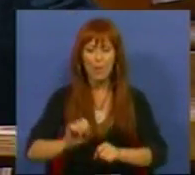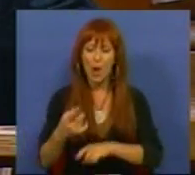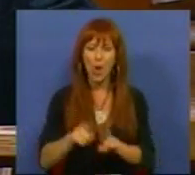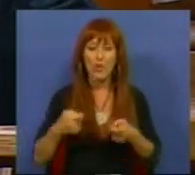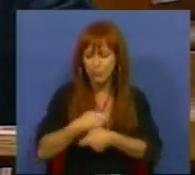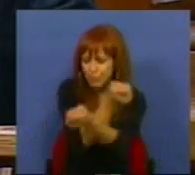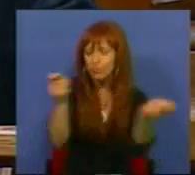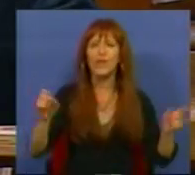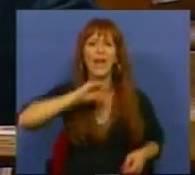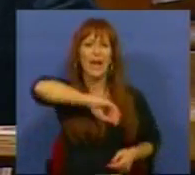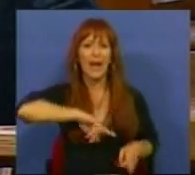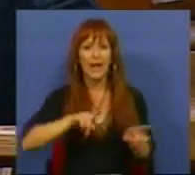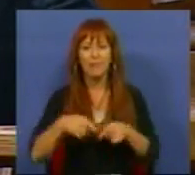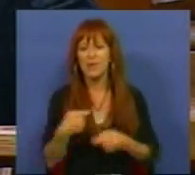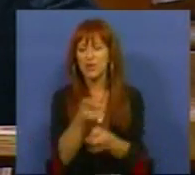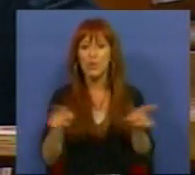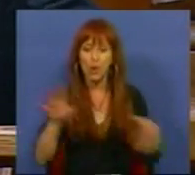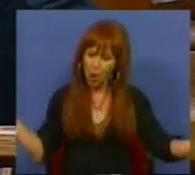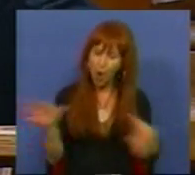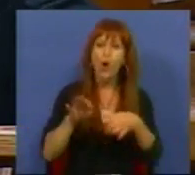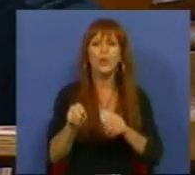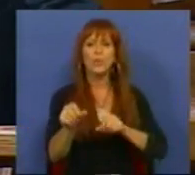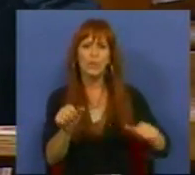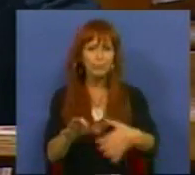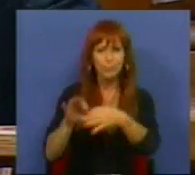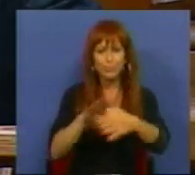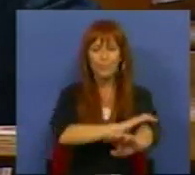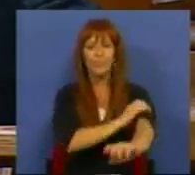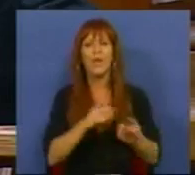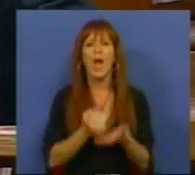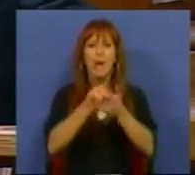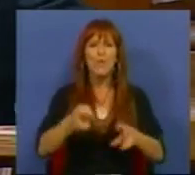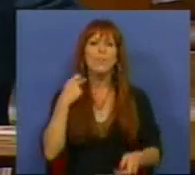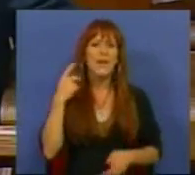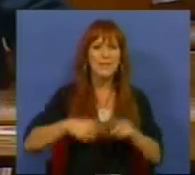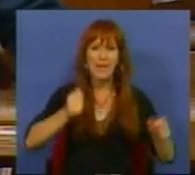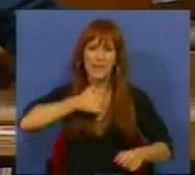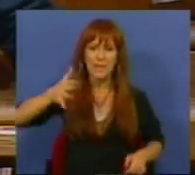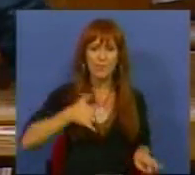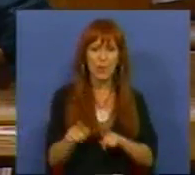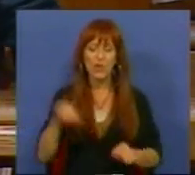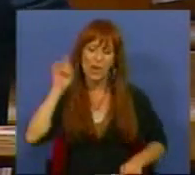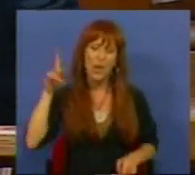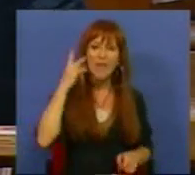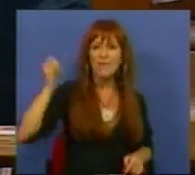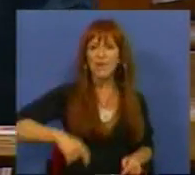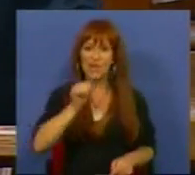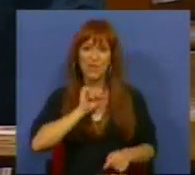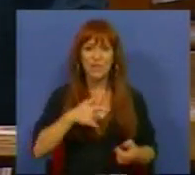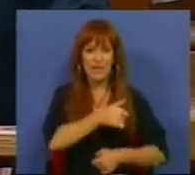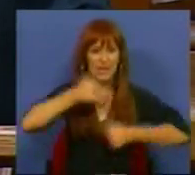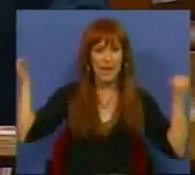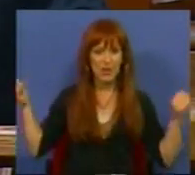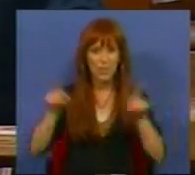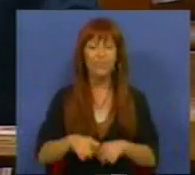na redistribuição do rendimento, na coesão territorial, no apoio a pequenas e médias empresas, na qualidade de vida das nossas